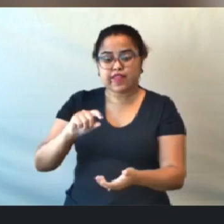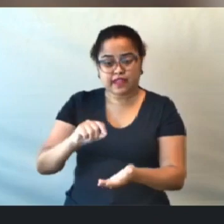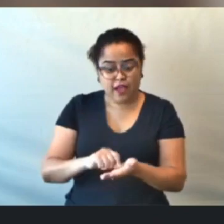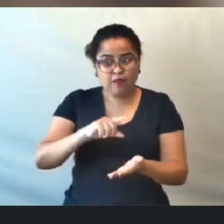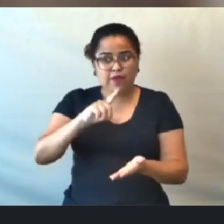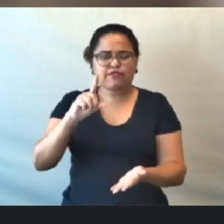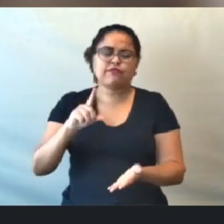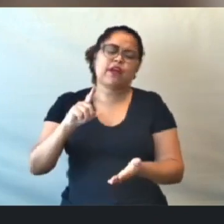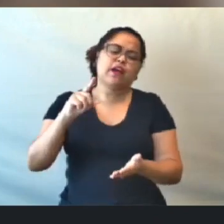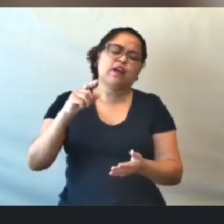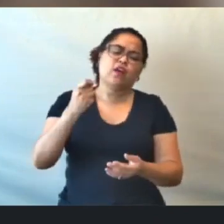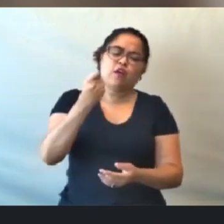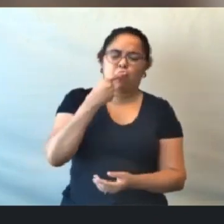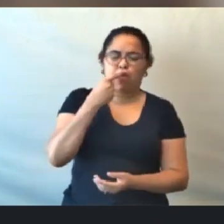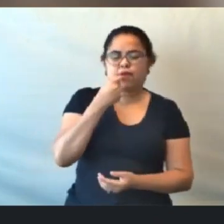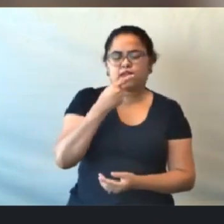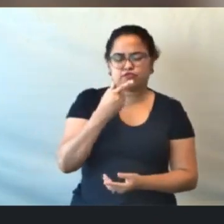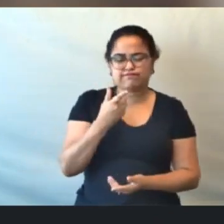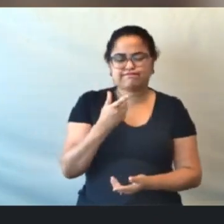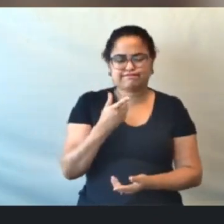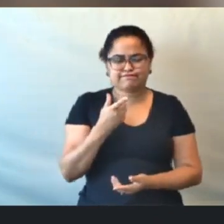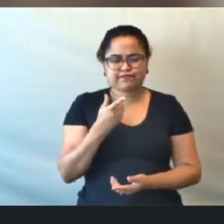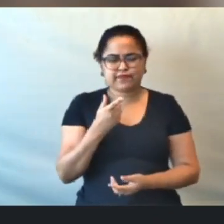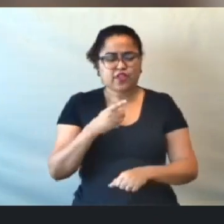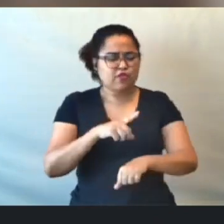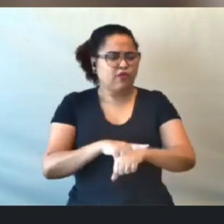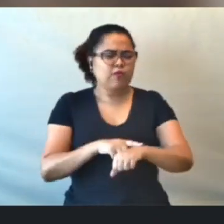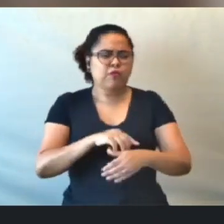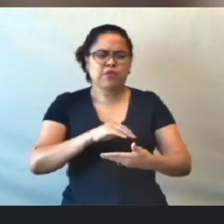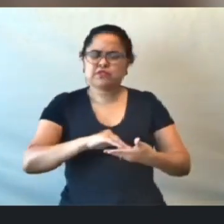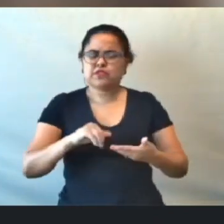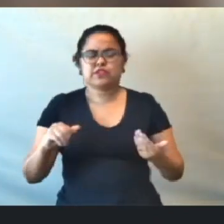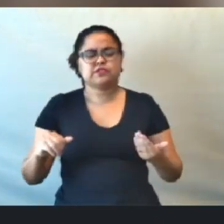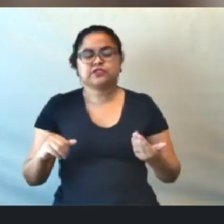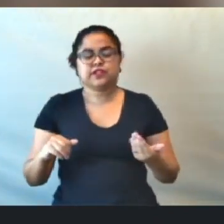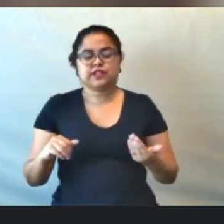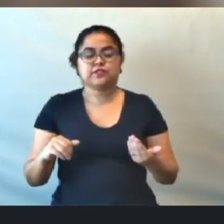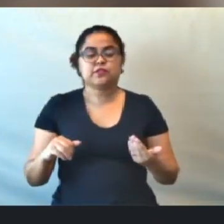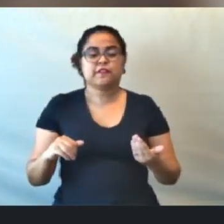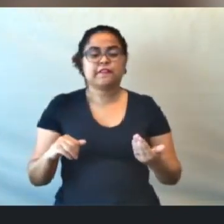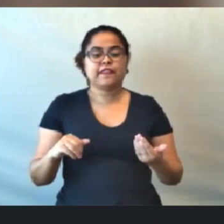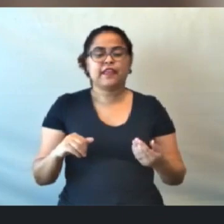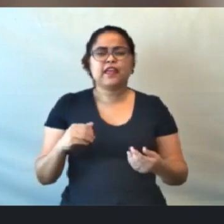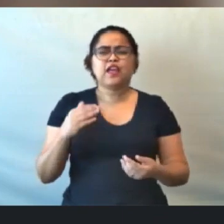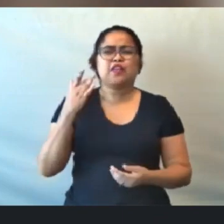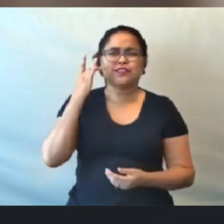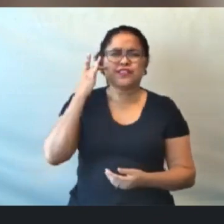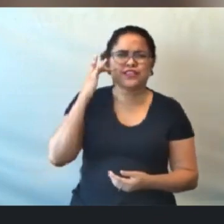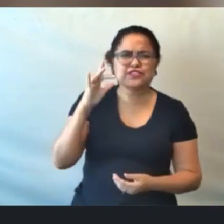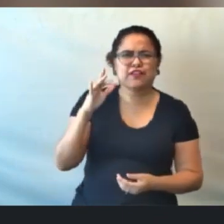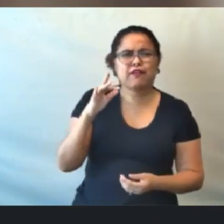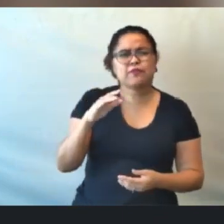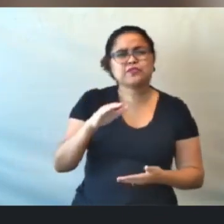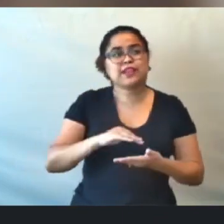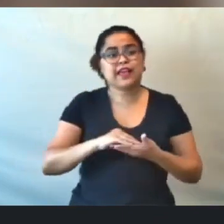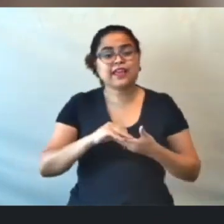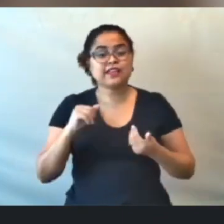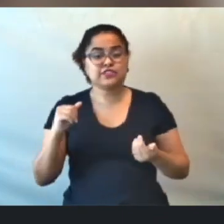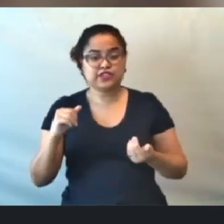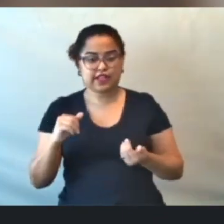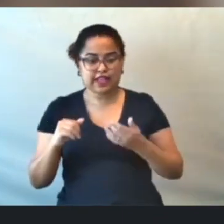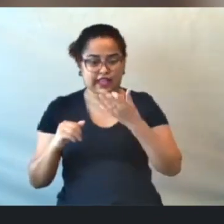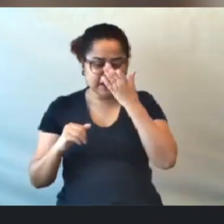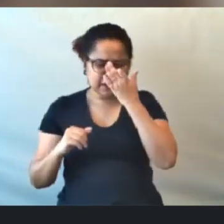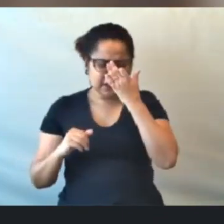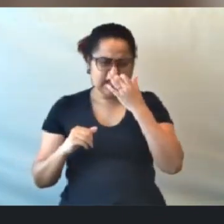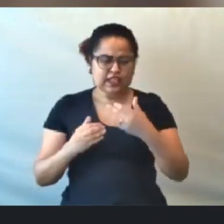é o momento de ser retirado. A gente acha que a retirada desse tratamento pode piorar de uma forma dramática a